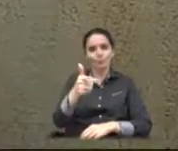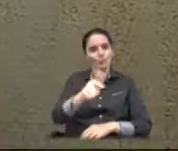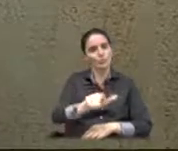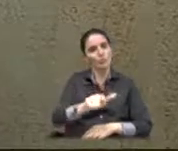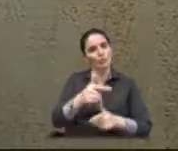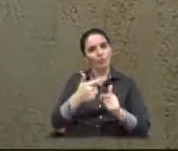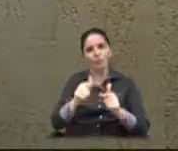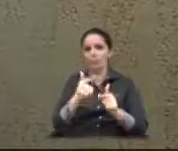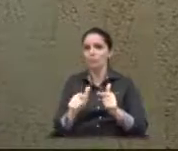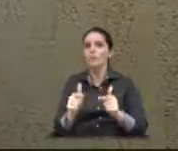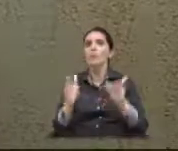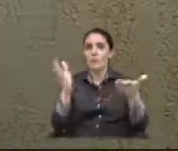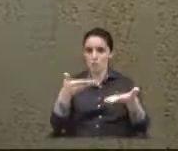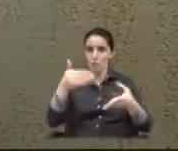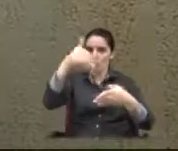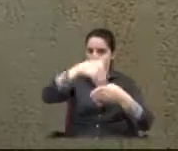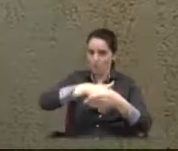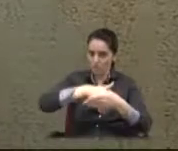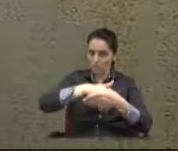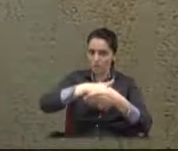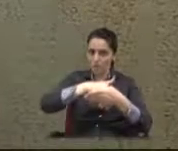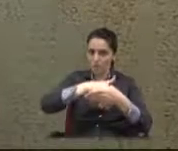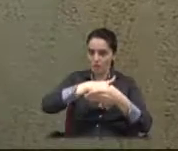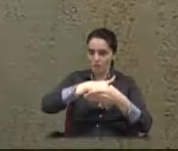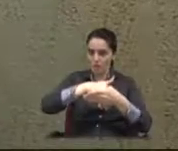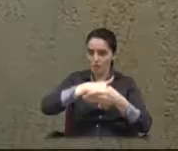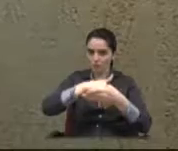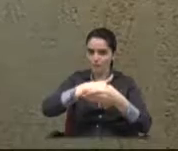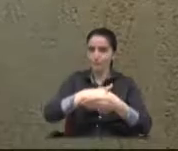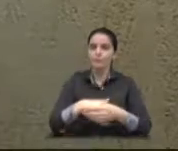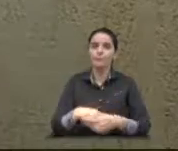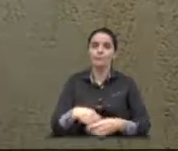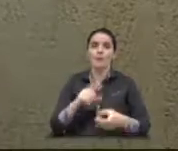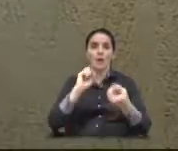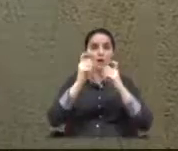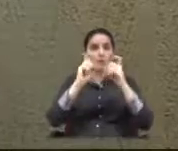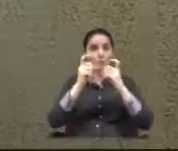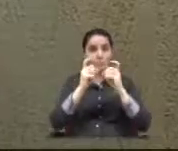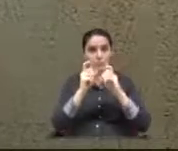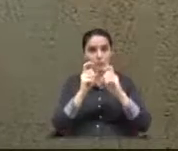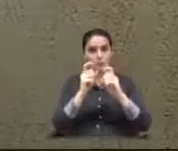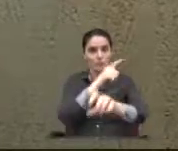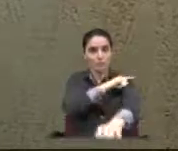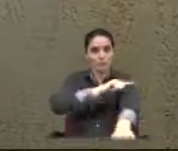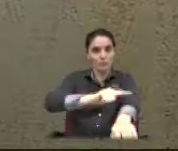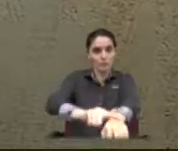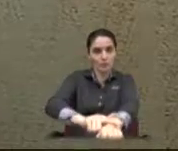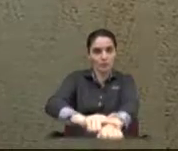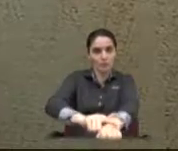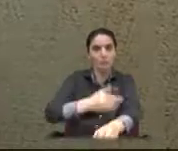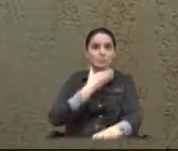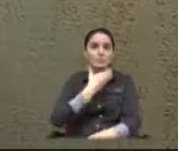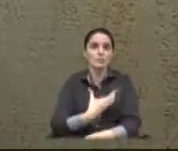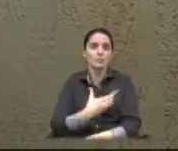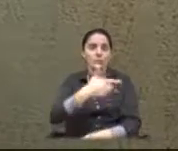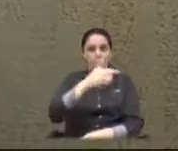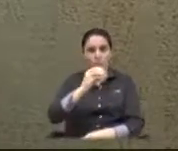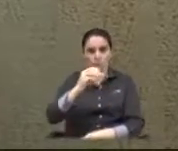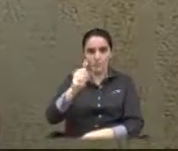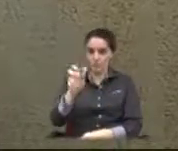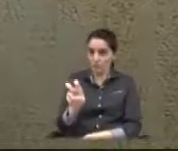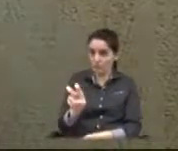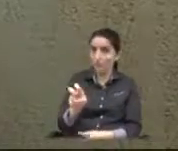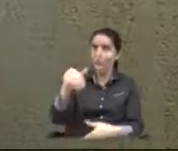na Conferência da Educação, que foi feita, ela é feita a cada 2 anos, ela foi feita em dezembro de 2015. Já foram votados e